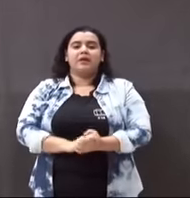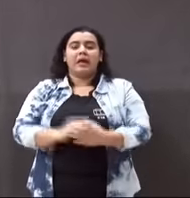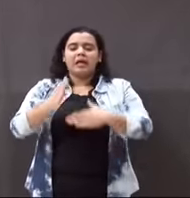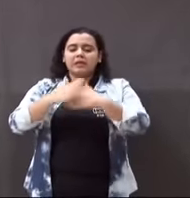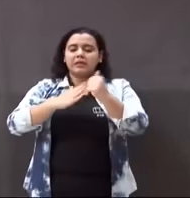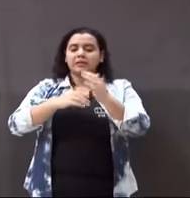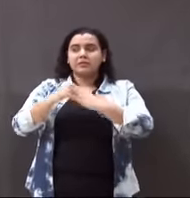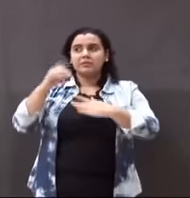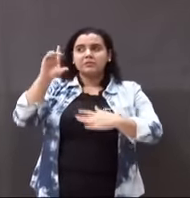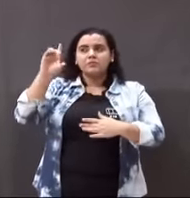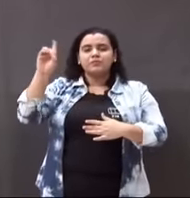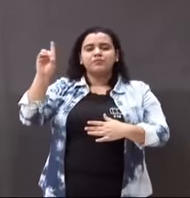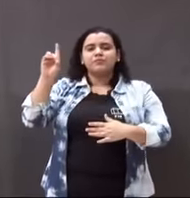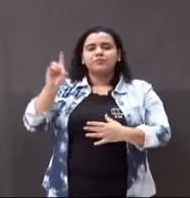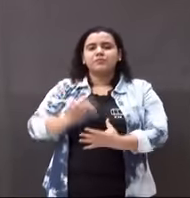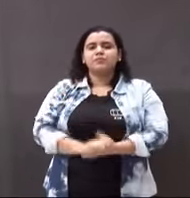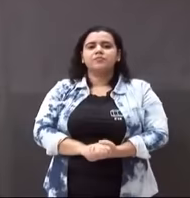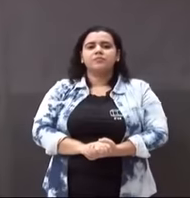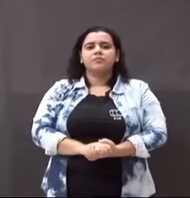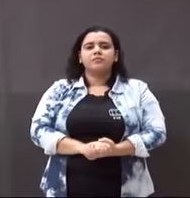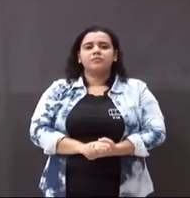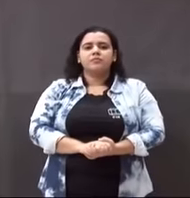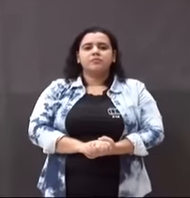Aonde está a primeira preciosidade?